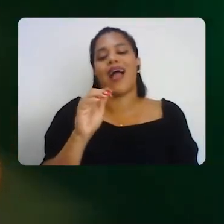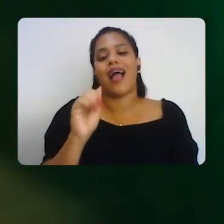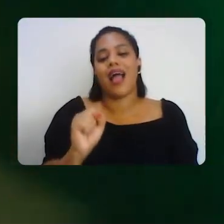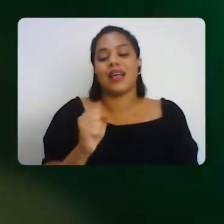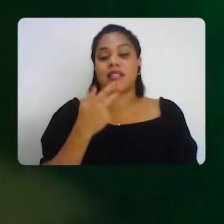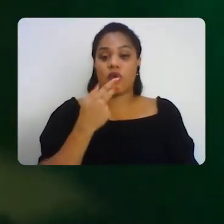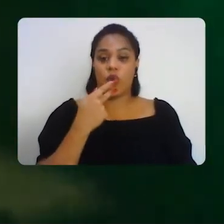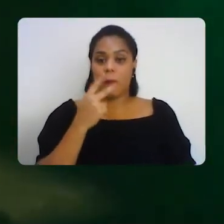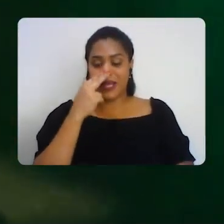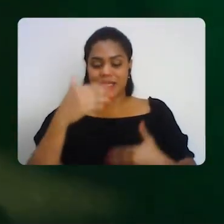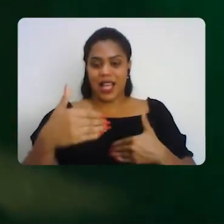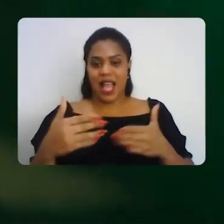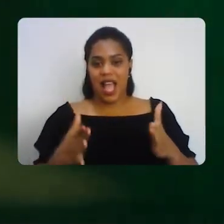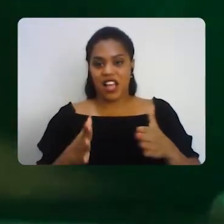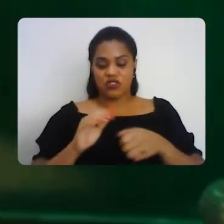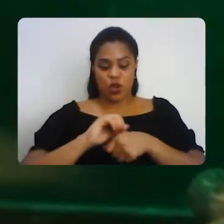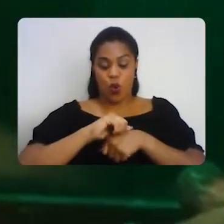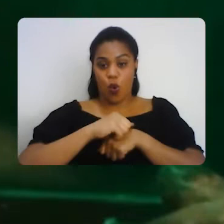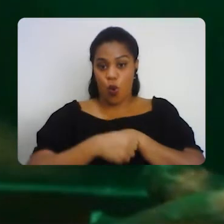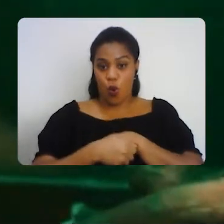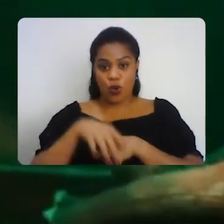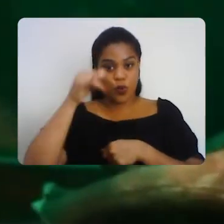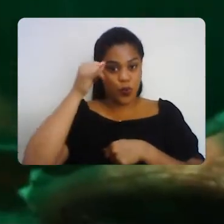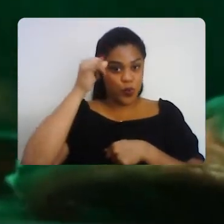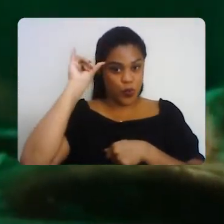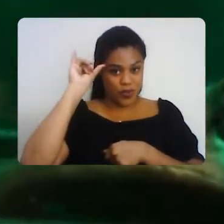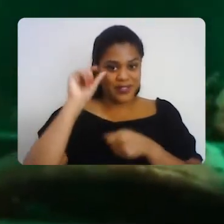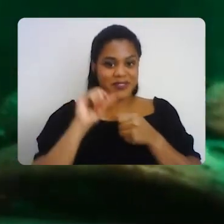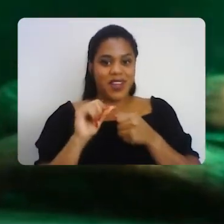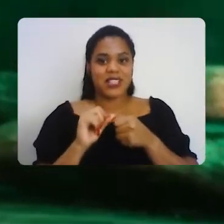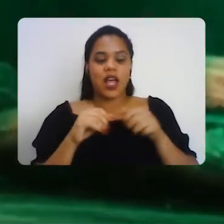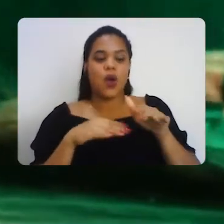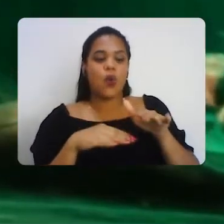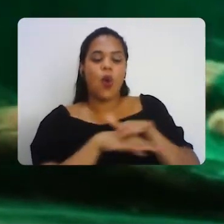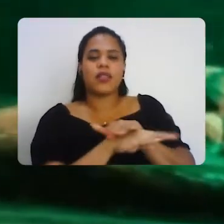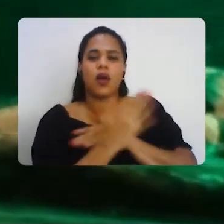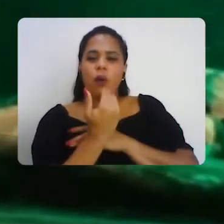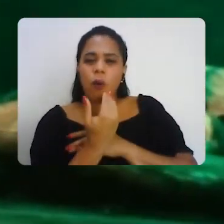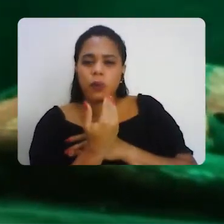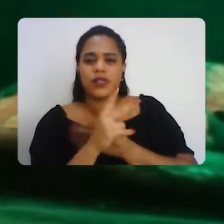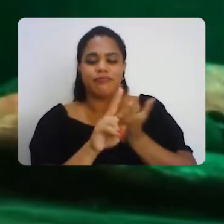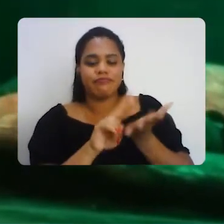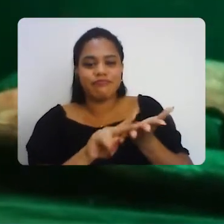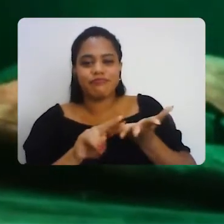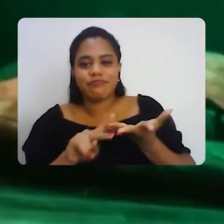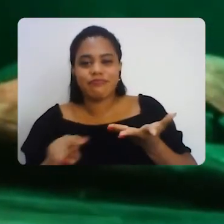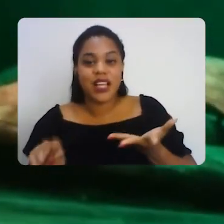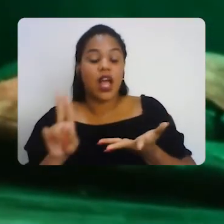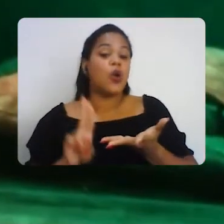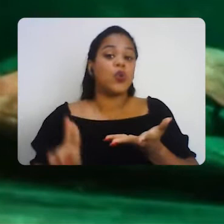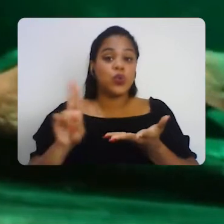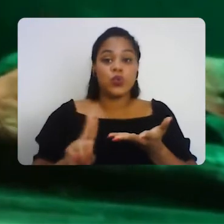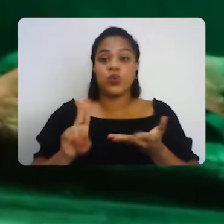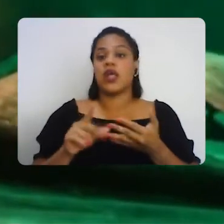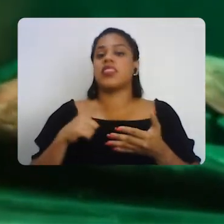são uma espécie de caixa de couro, né, de couro de boi, que é feita para guardar mantimentos, guardar alimentos, e isso a